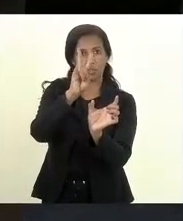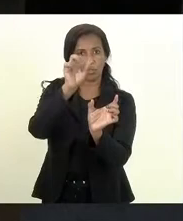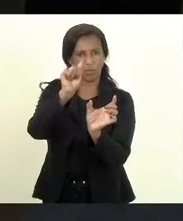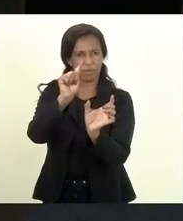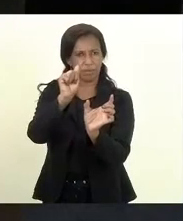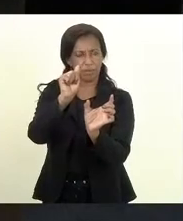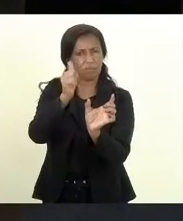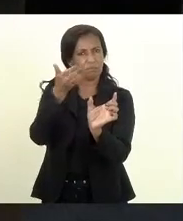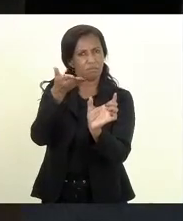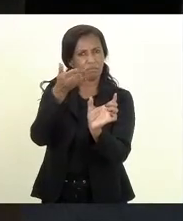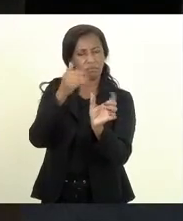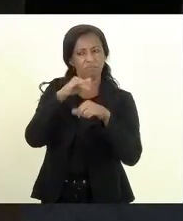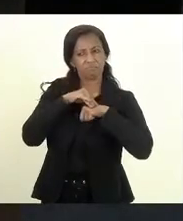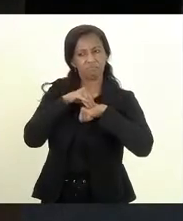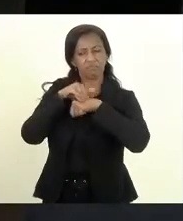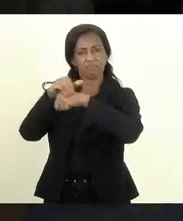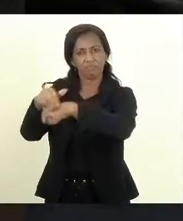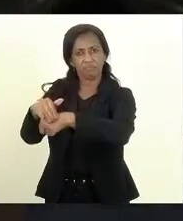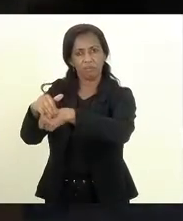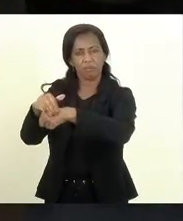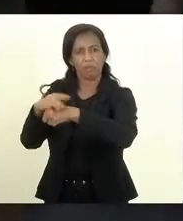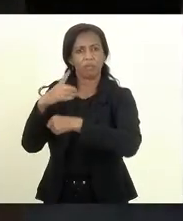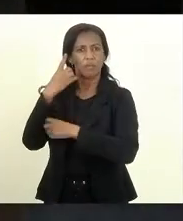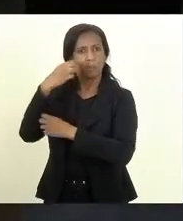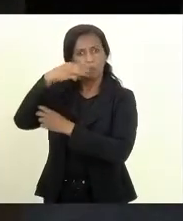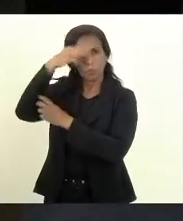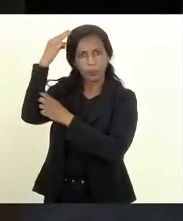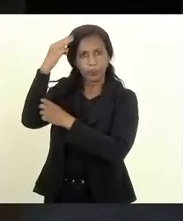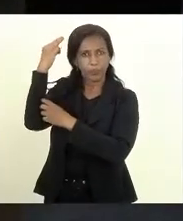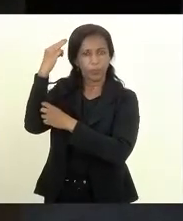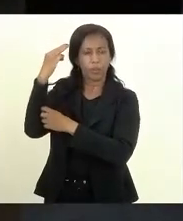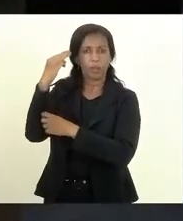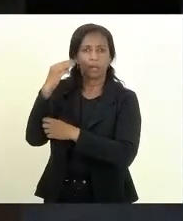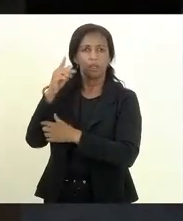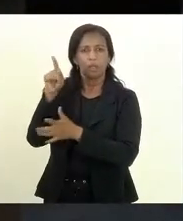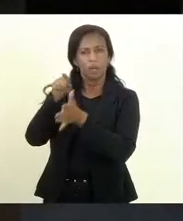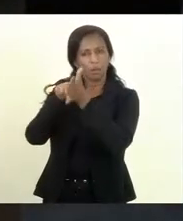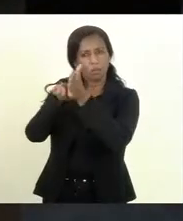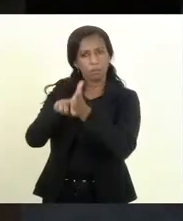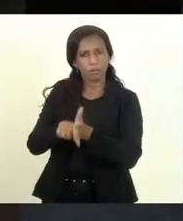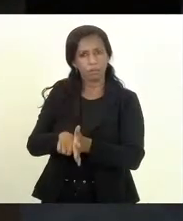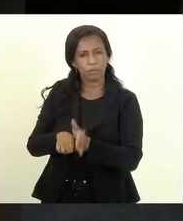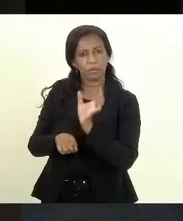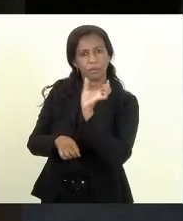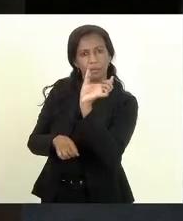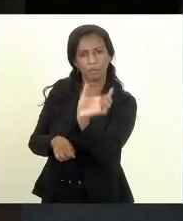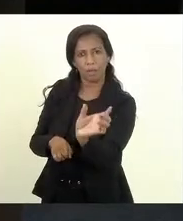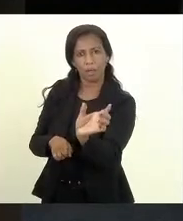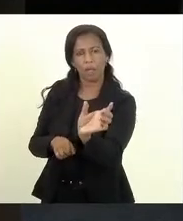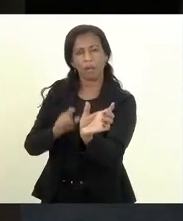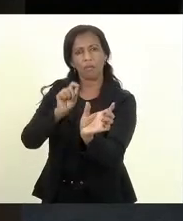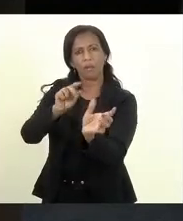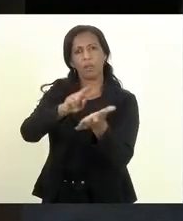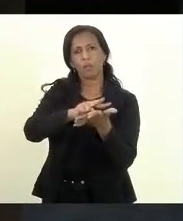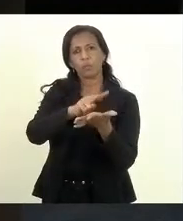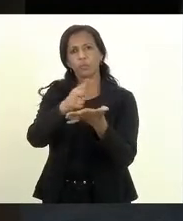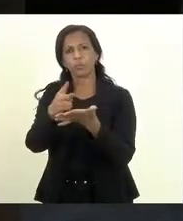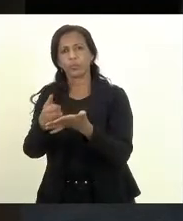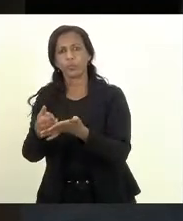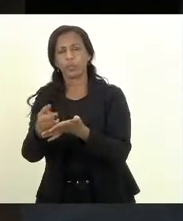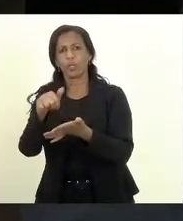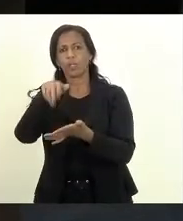Márcio Pacheco que a consulta pública deliberativa é um procedimento em